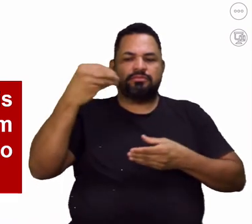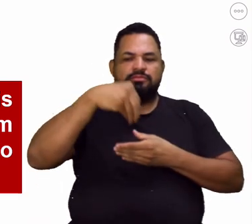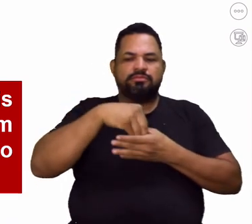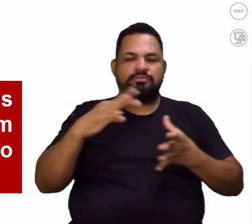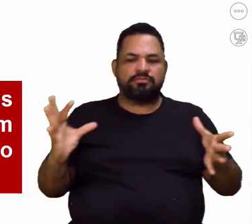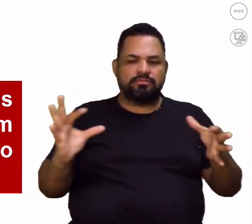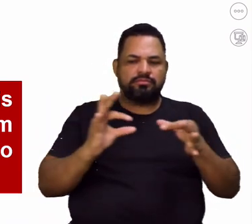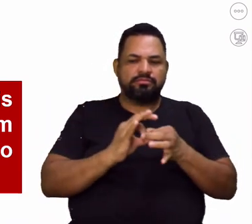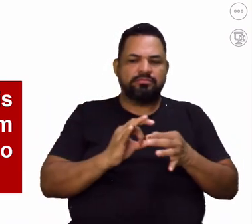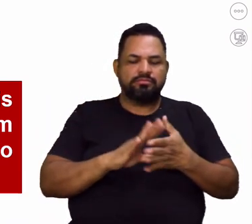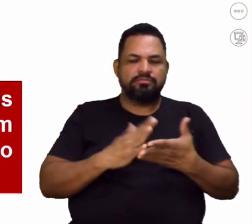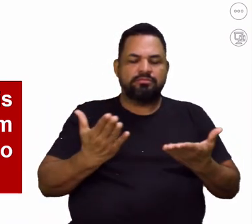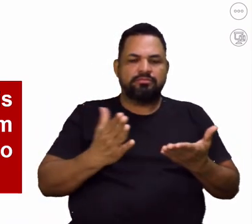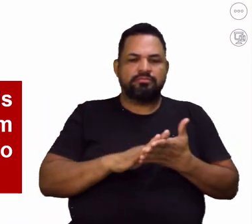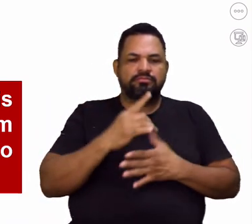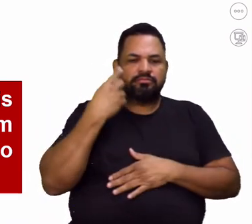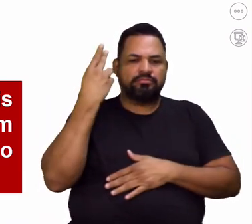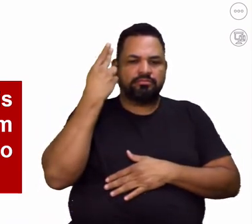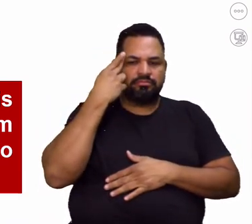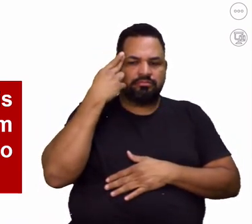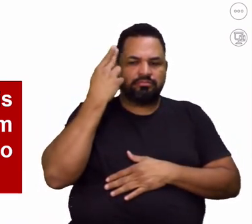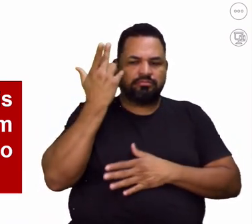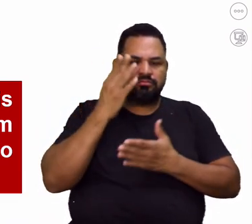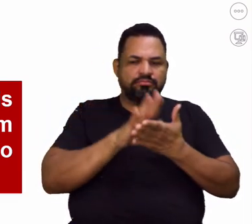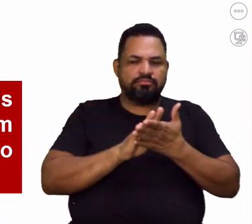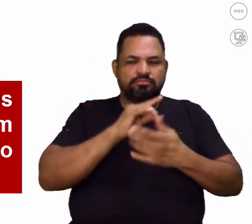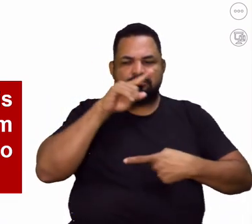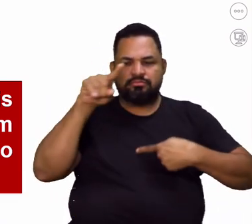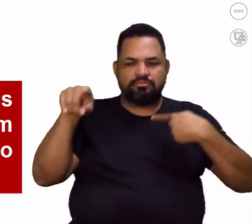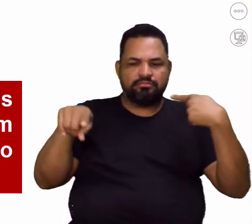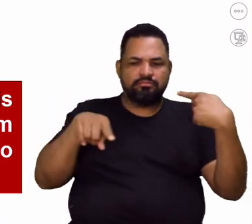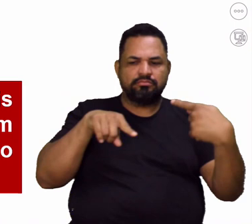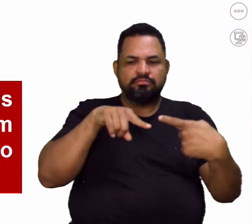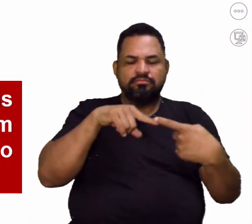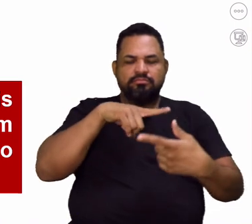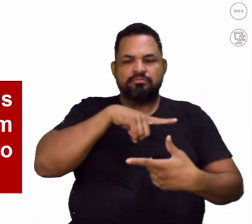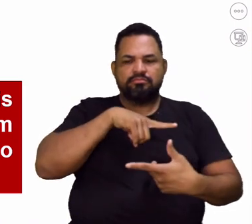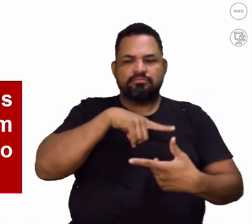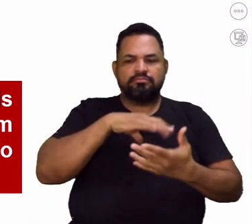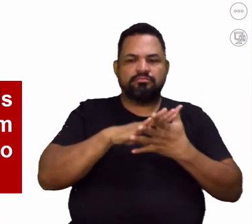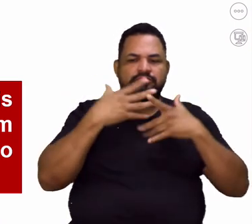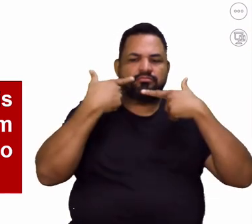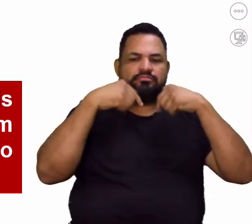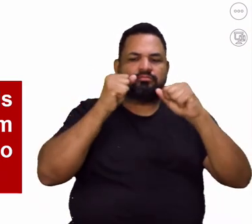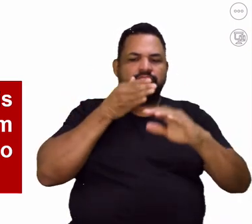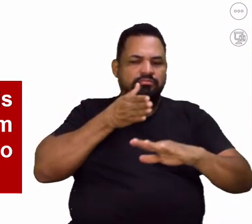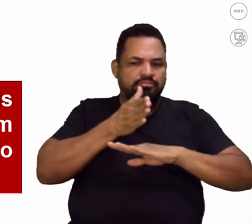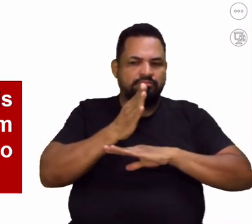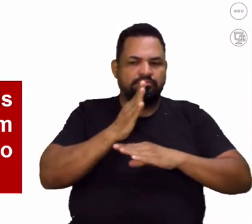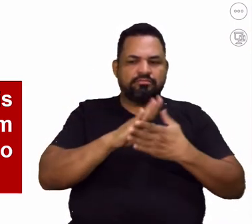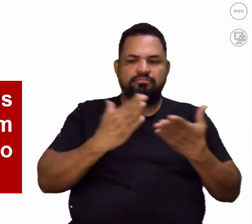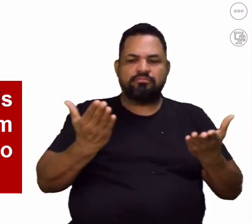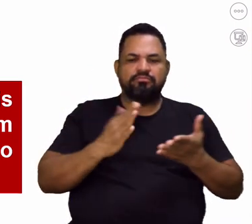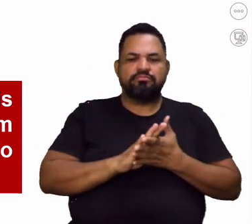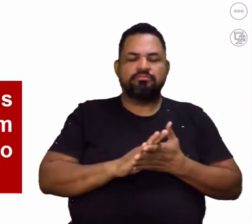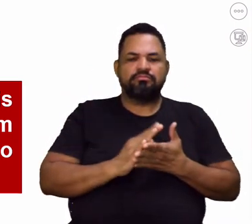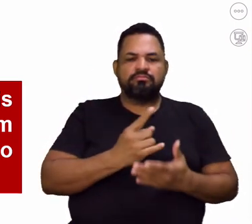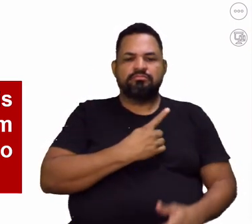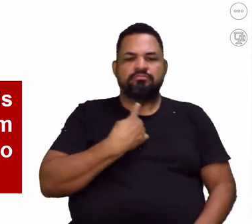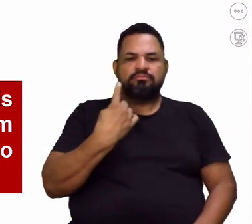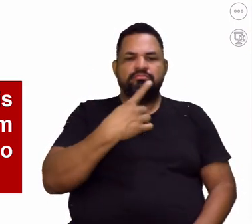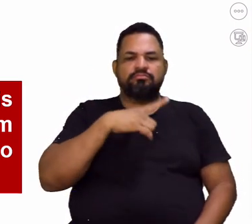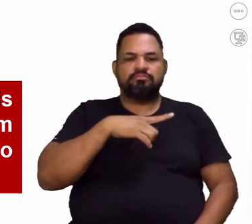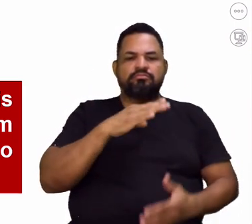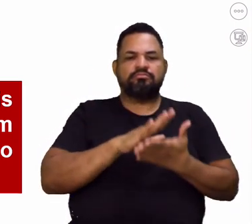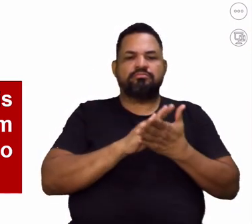contexto. Geralmente a gente diz que é aquela objetiva, que tem aquela linguagem objetiva, direta, como aquela que vem no